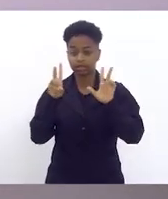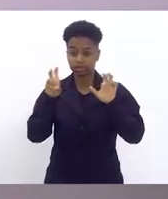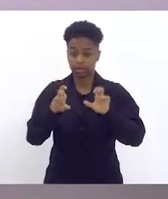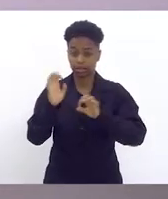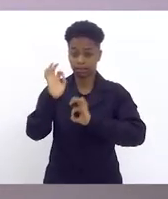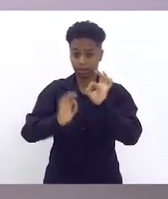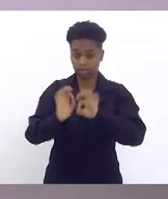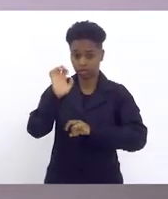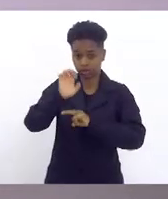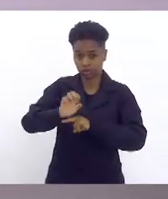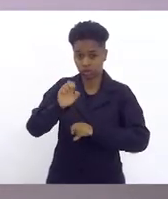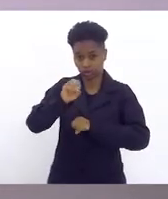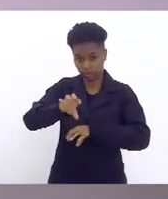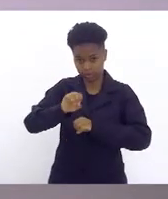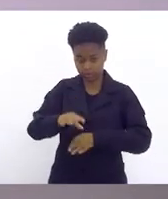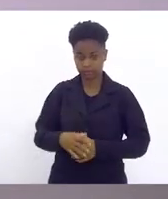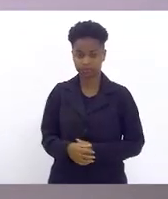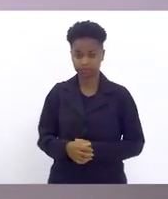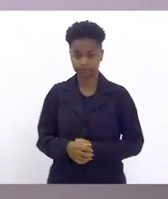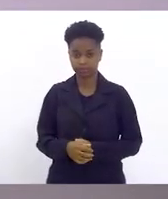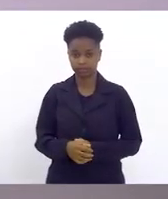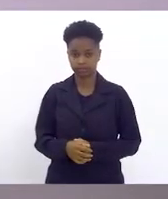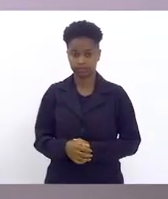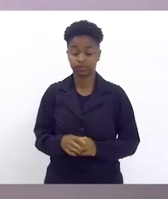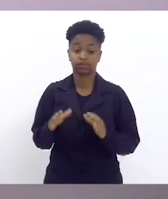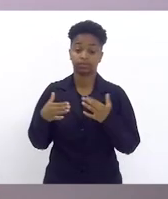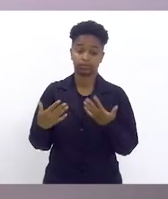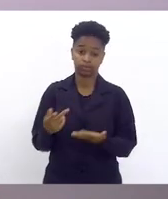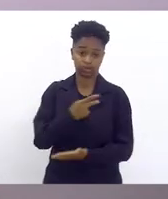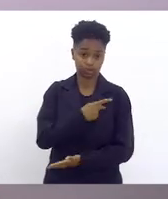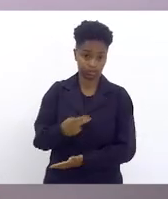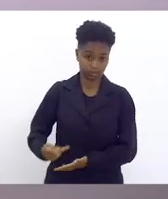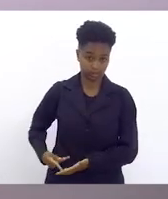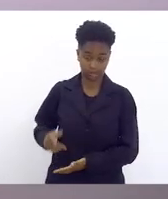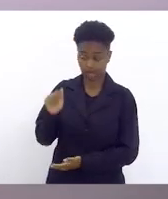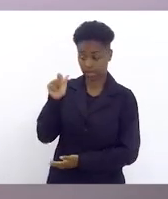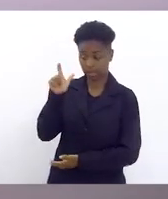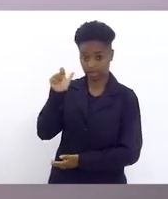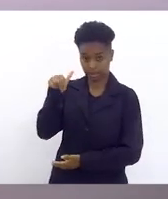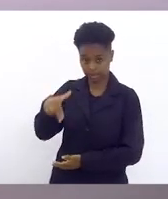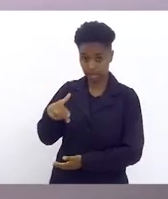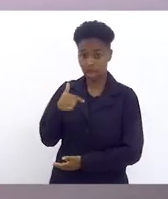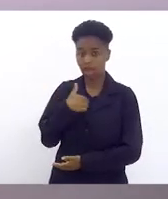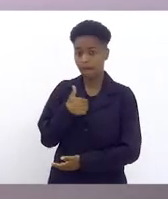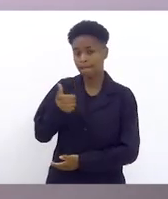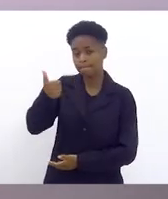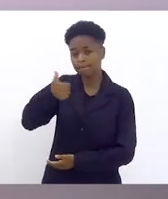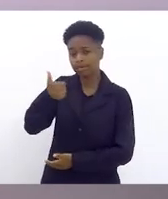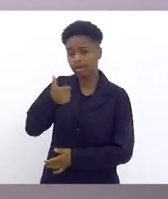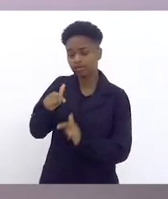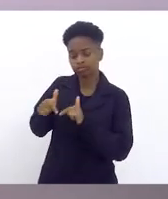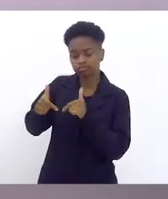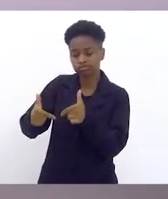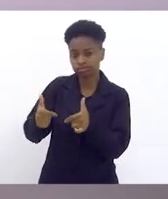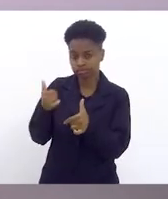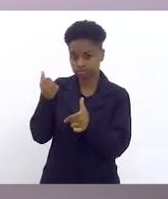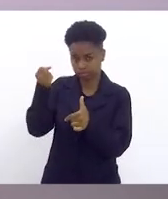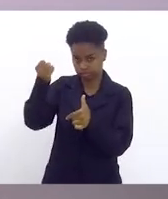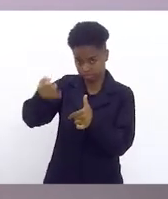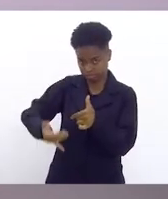plano Estadual de Educação e aí Presidente Alan Lopes Eu já queria fazer a minha primeira intervenção